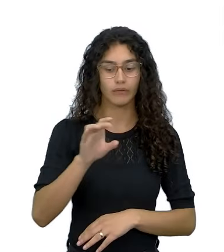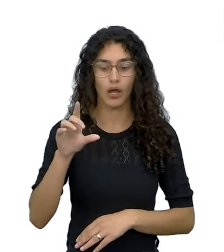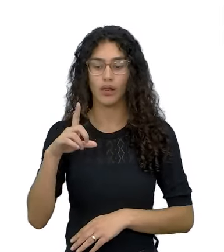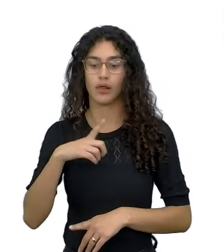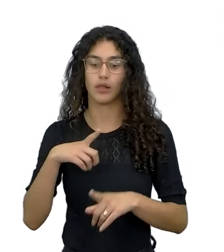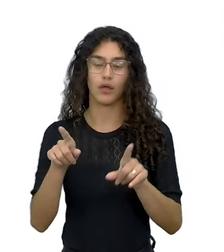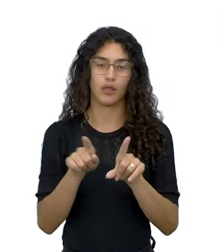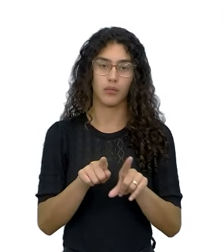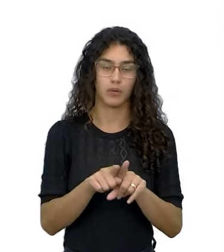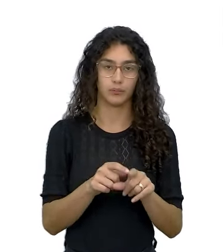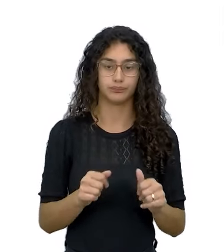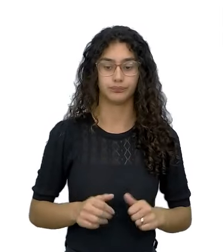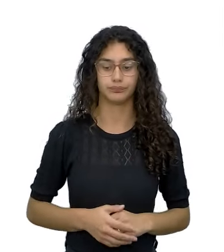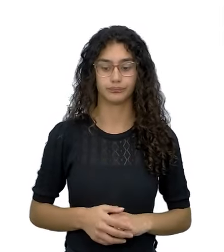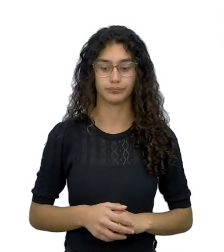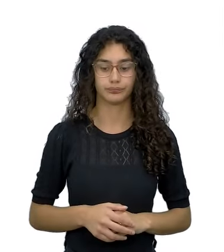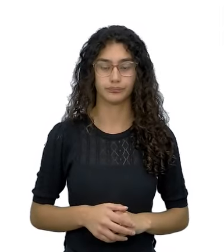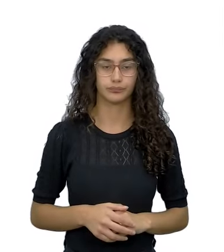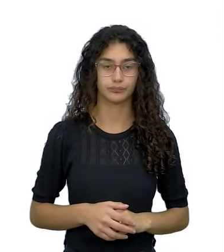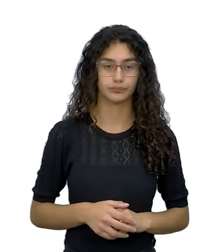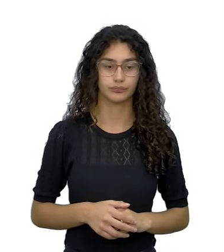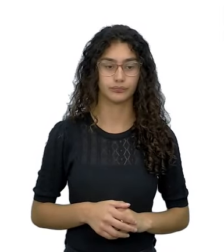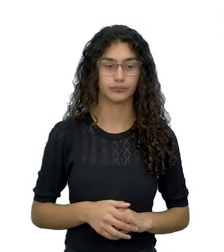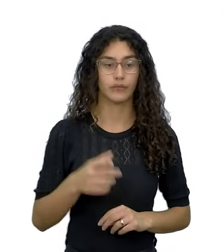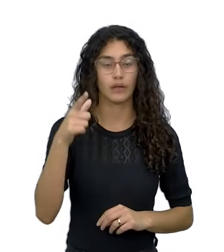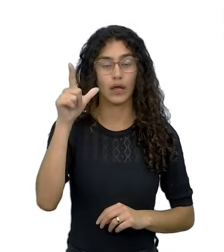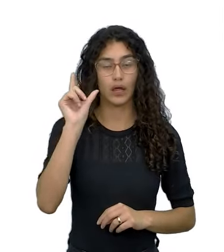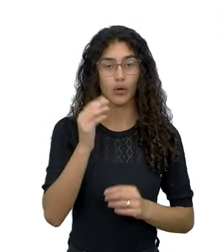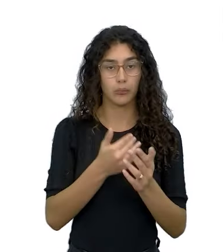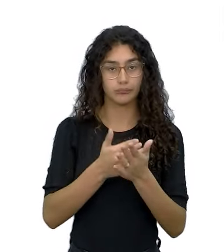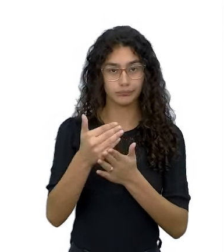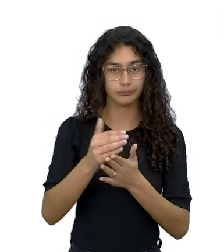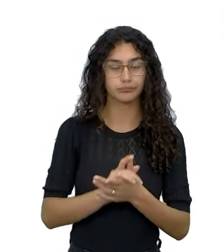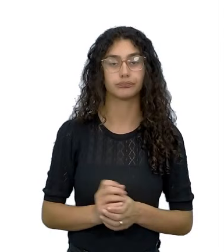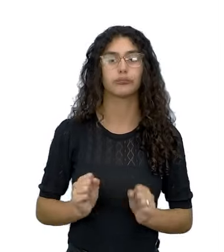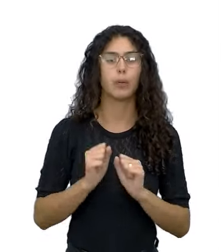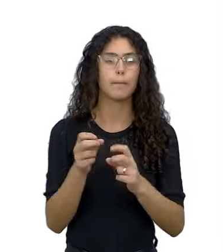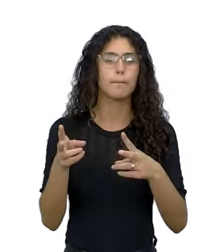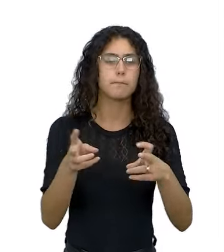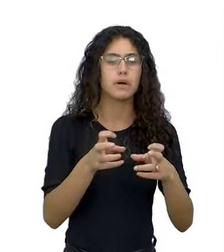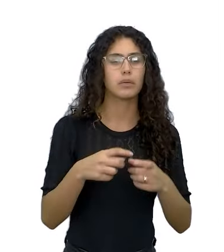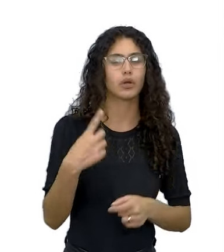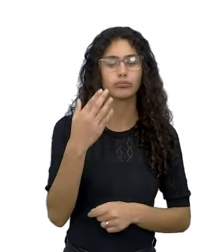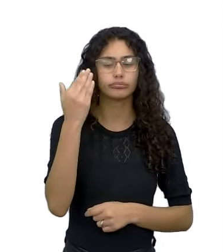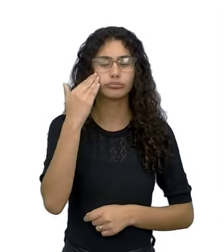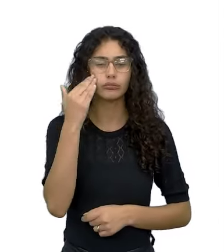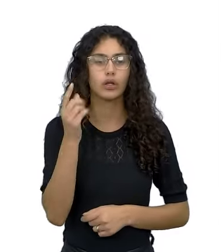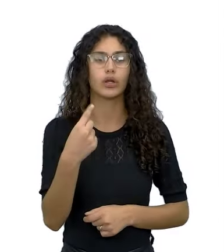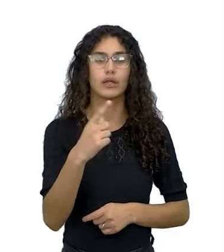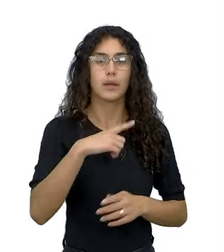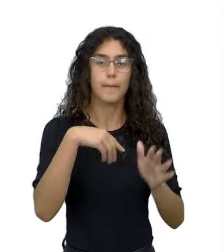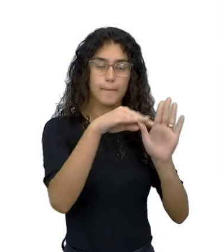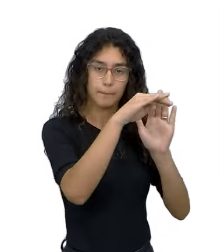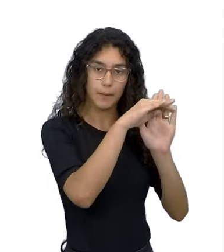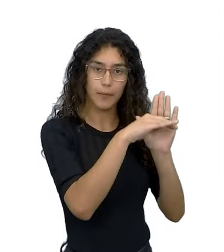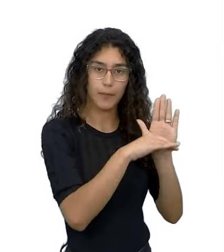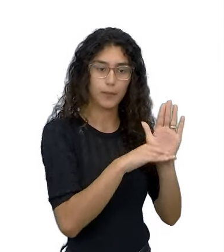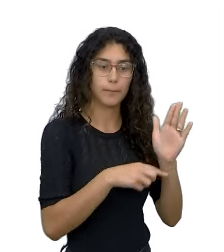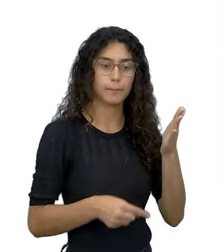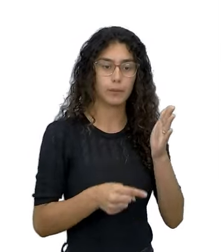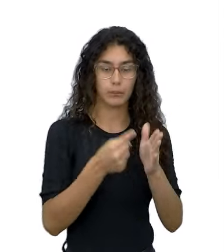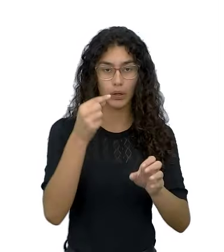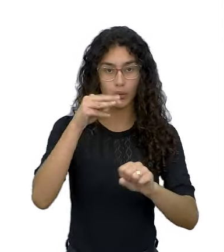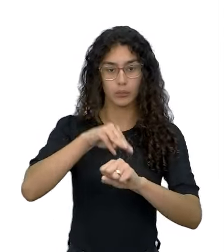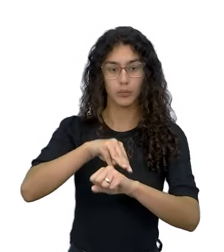os pares de vocês. Bom, dando sequência aqui, para a gente poder se situar, nós temos a nossa agenda, né? Primeiro